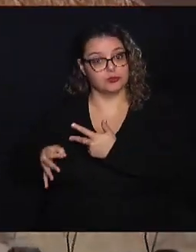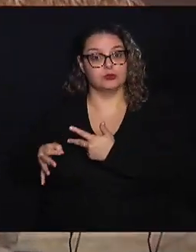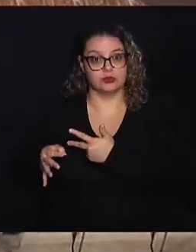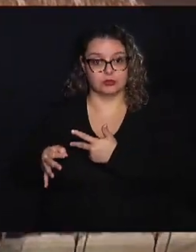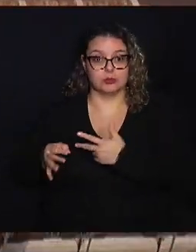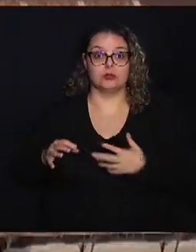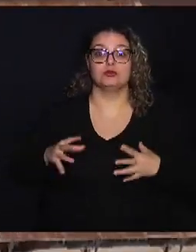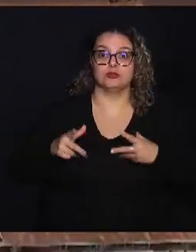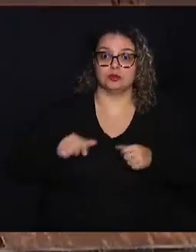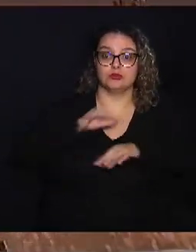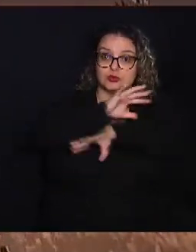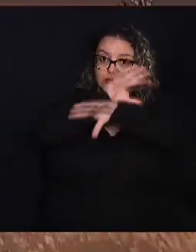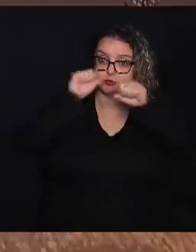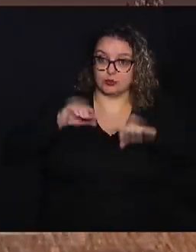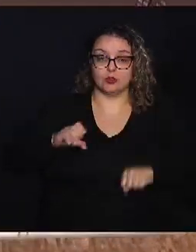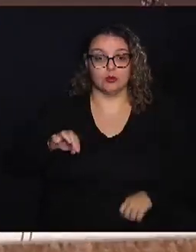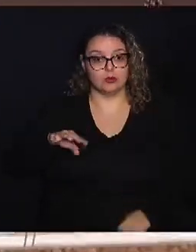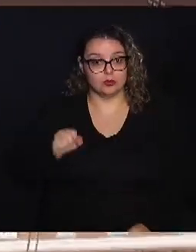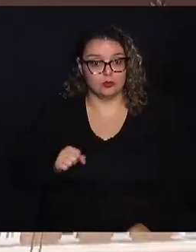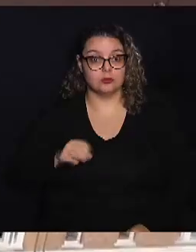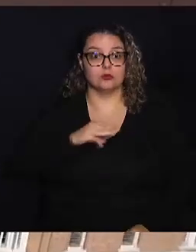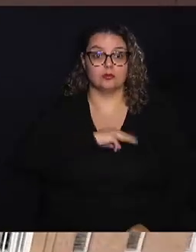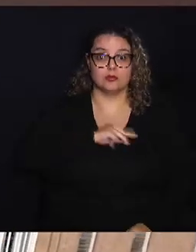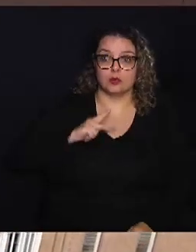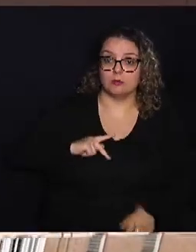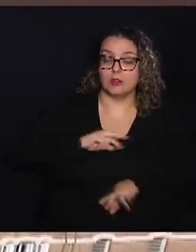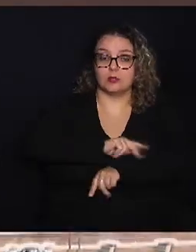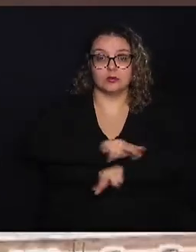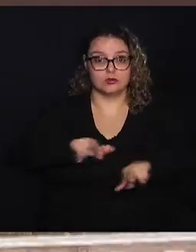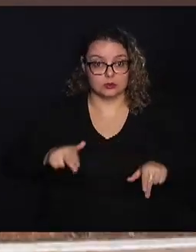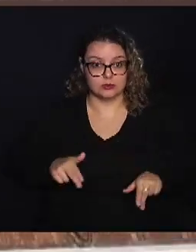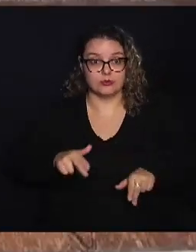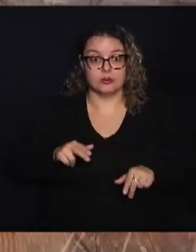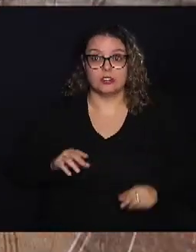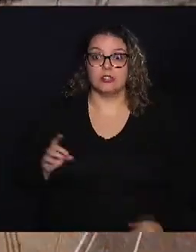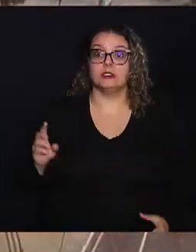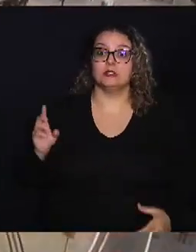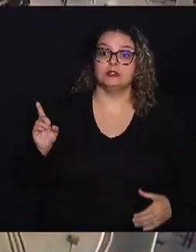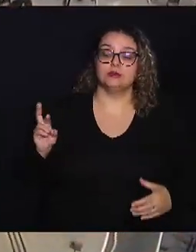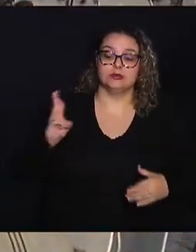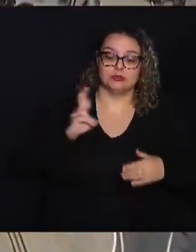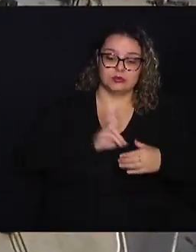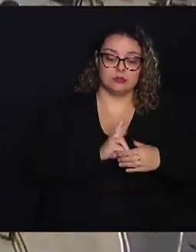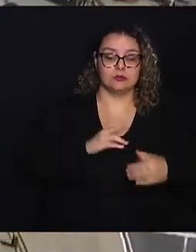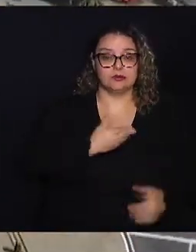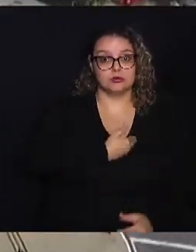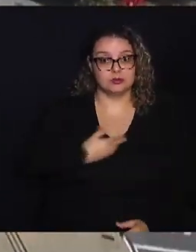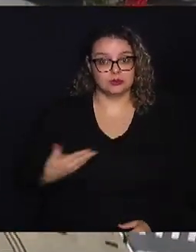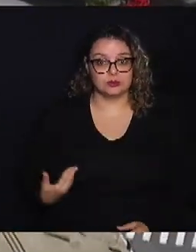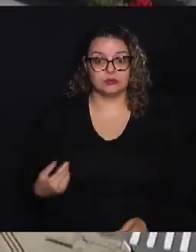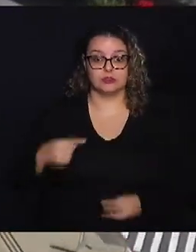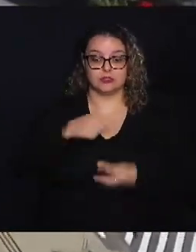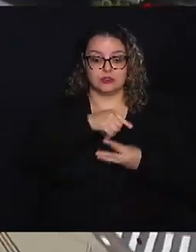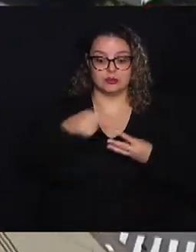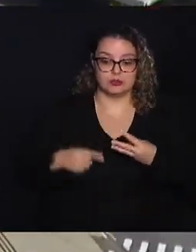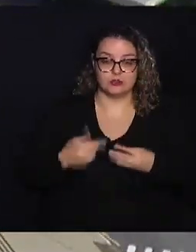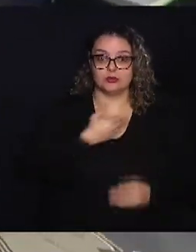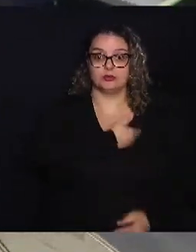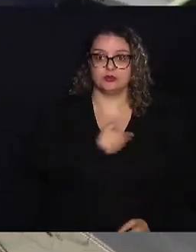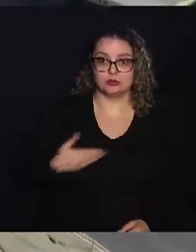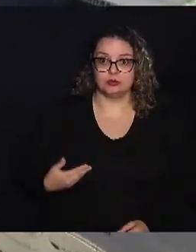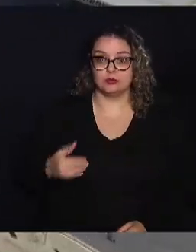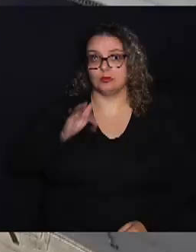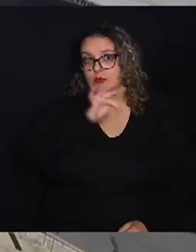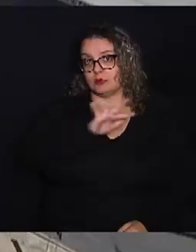dos tribunais de contas, ministérios públicos, defensorias públicas das 3 esferas de governo,